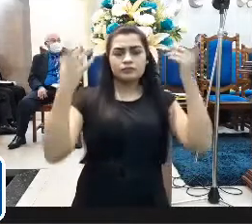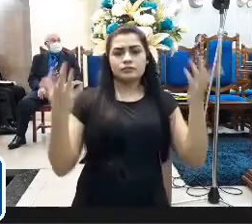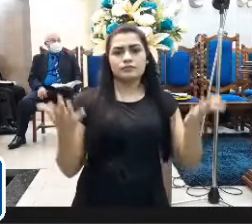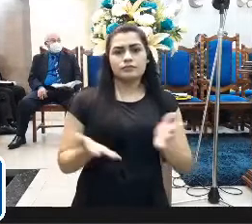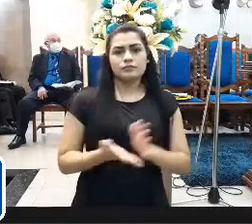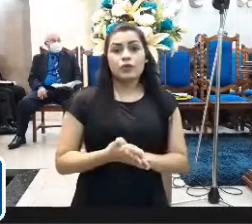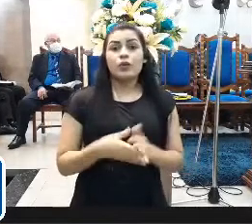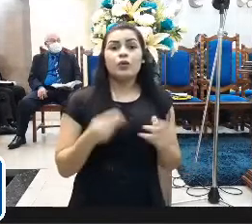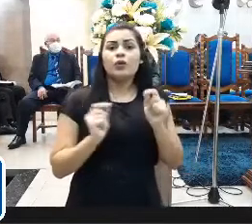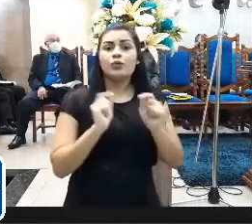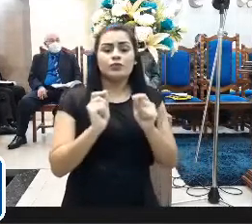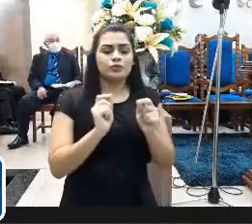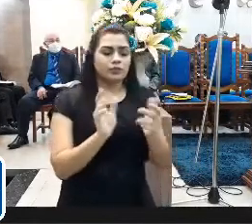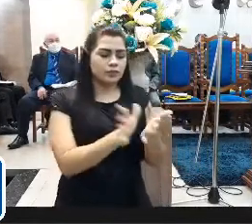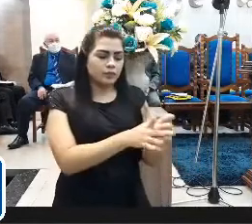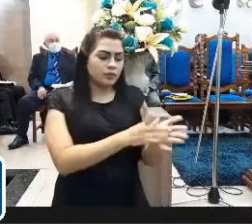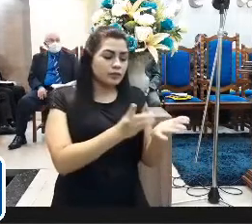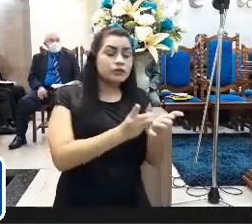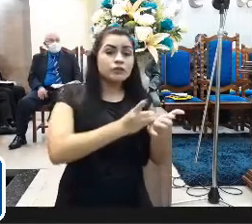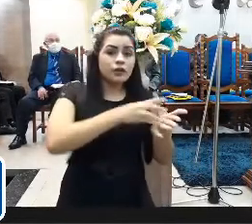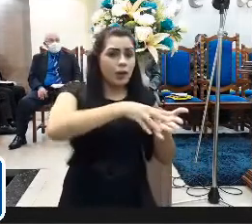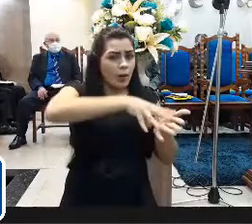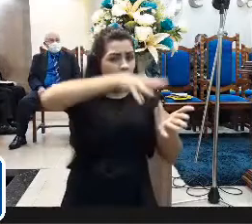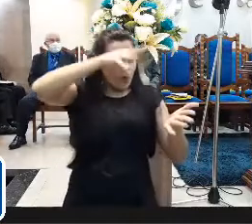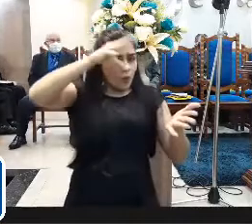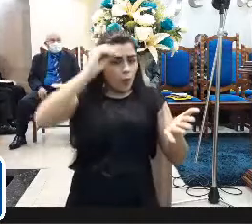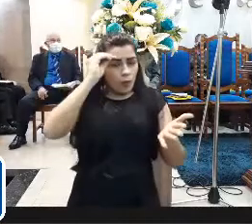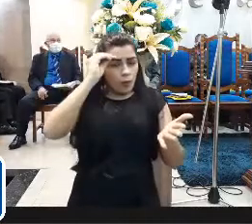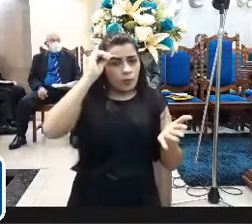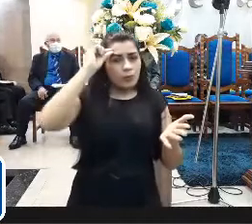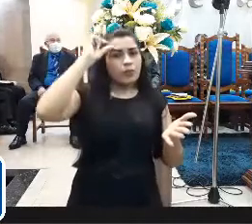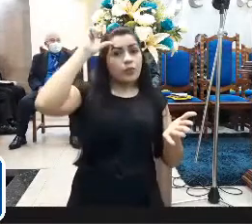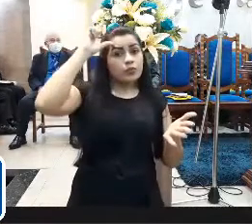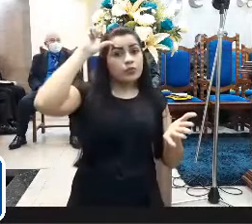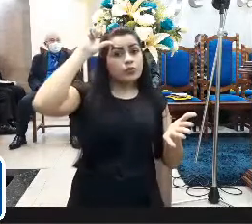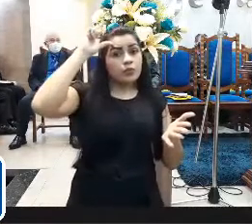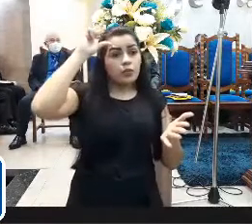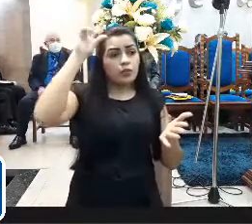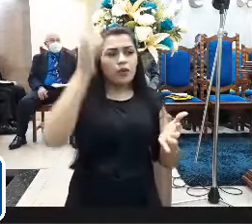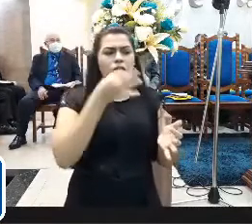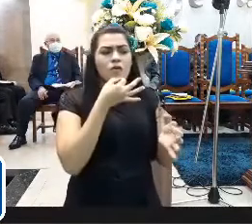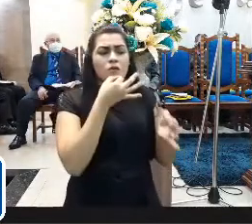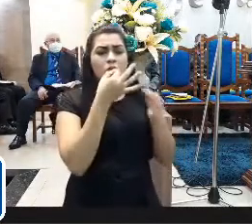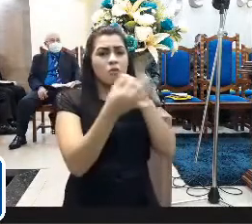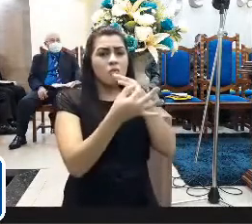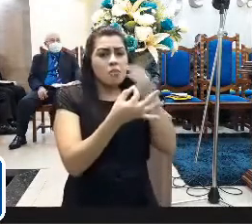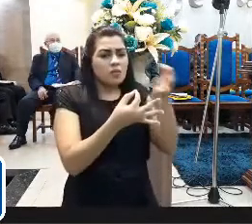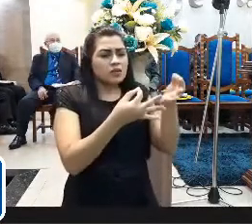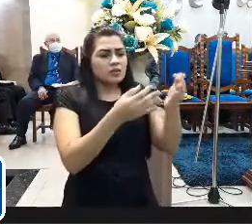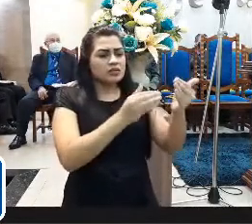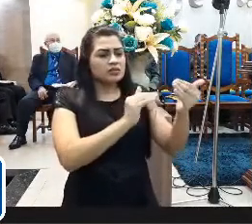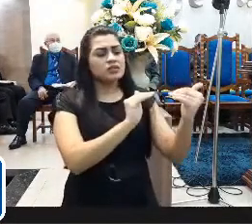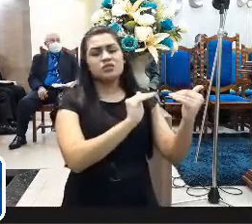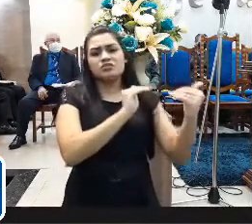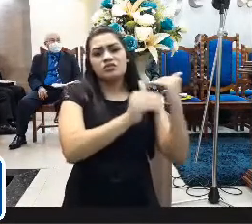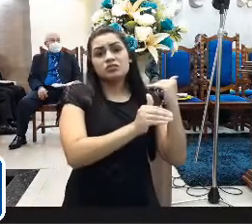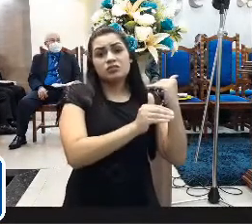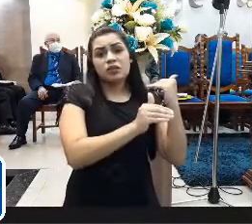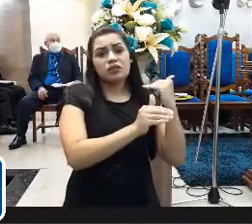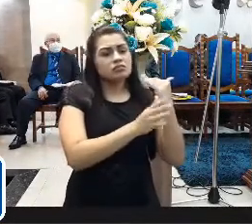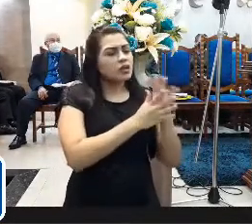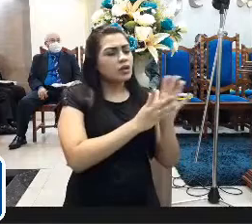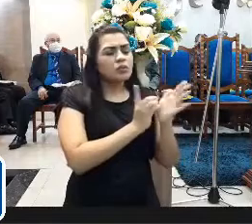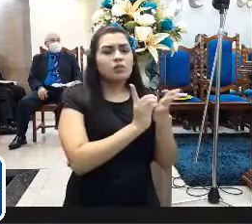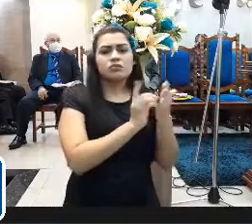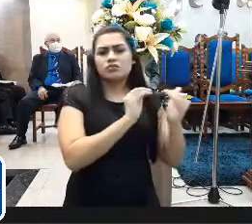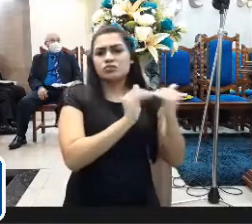pensamentos à palavra de Deus. Não aceitando ideias que não sejam baseadas na palavra de Deus. Aleluia,